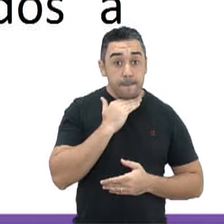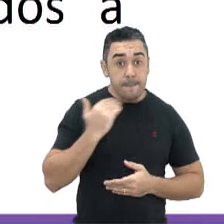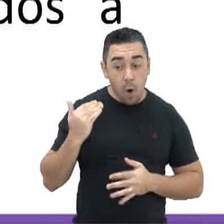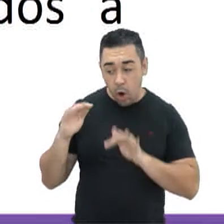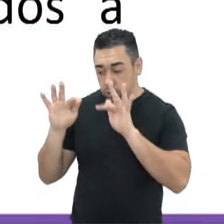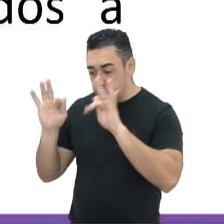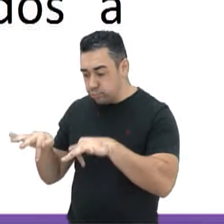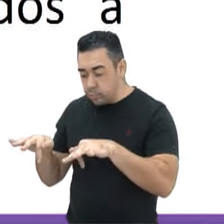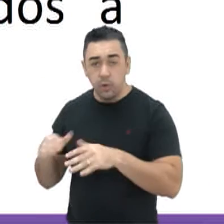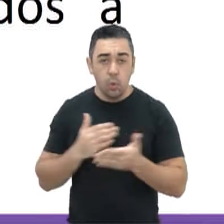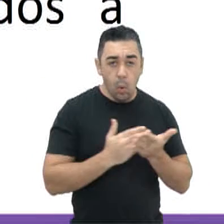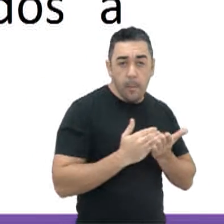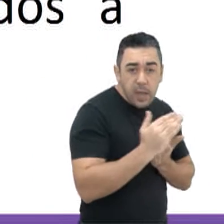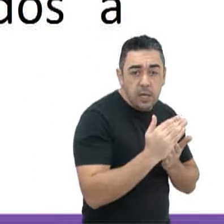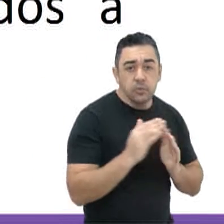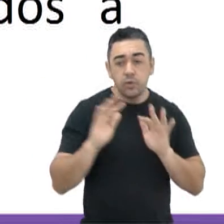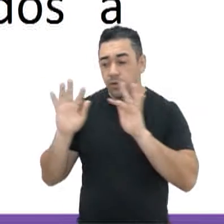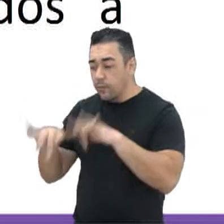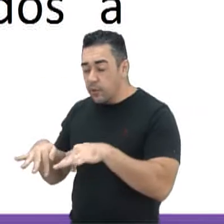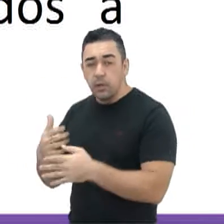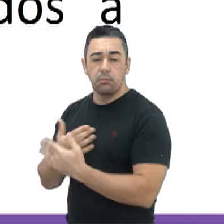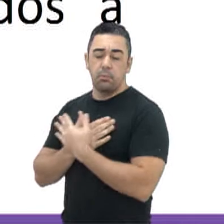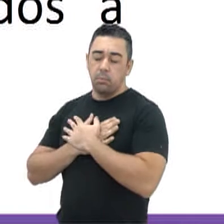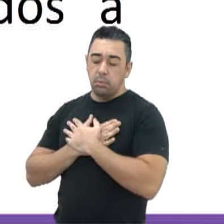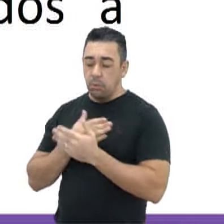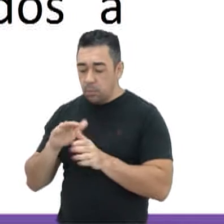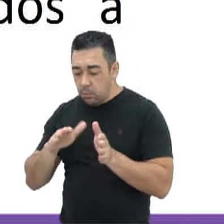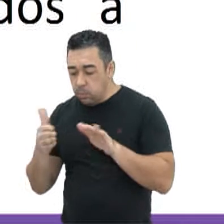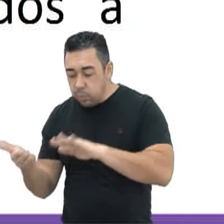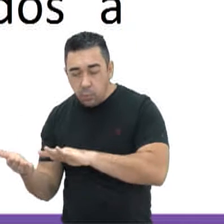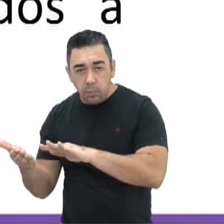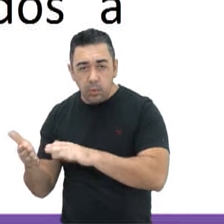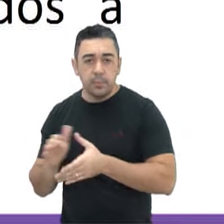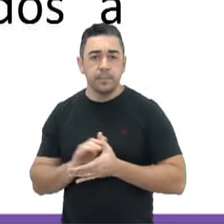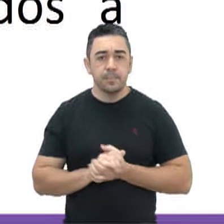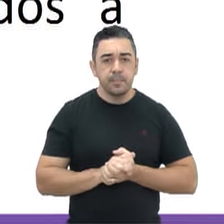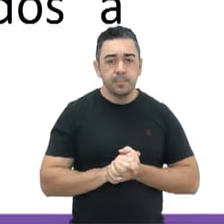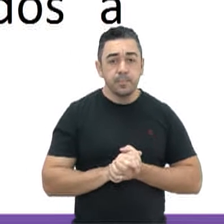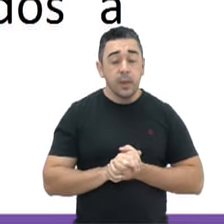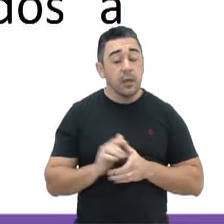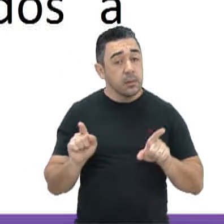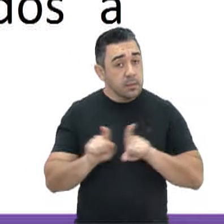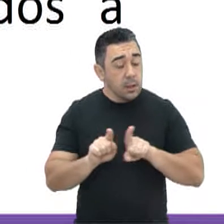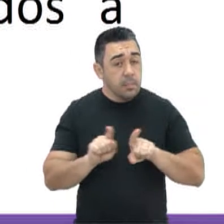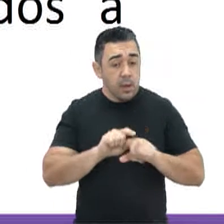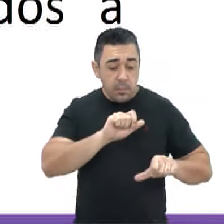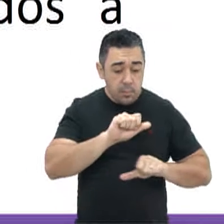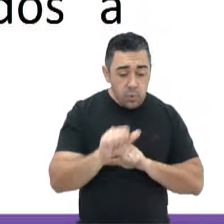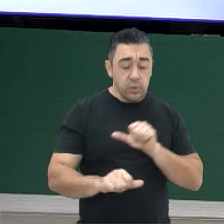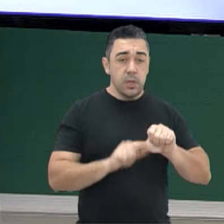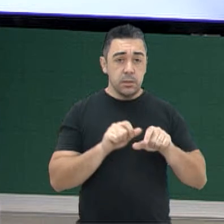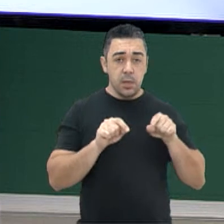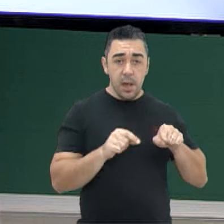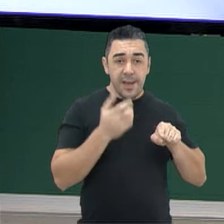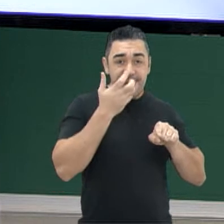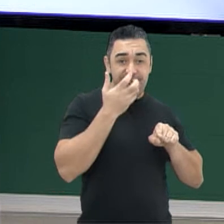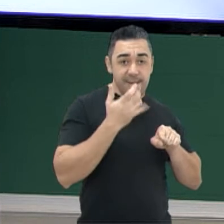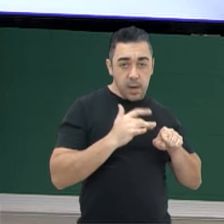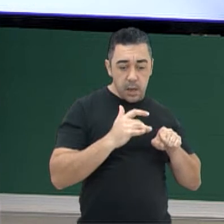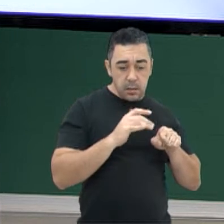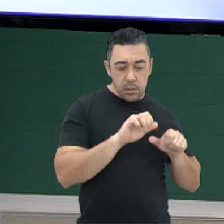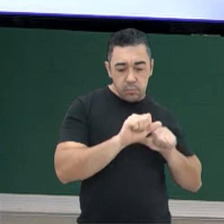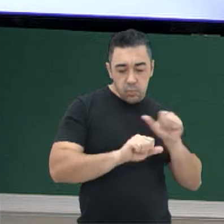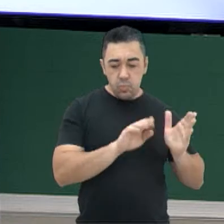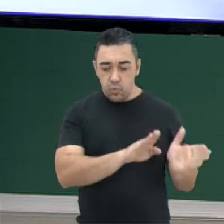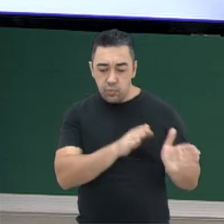no fim da vida, os rituais fúnebres. E a passagem para a fase adulta, quando você deixa de ser criança e se